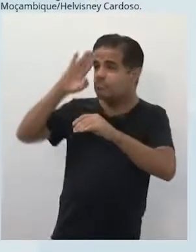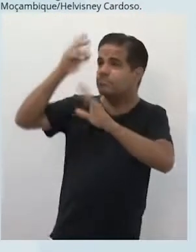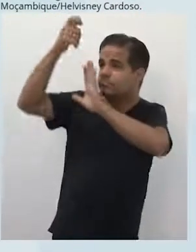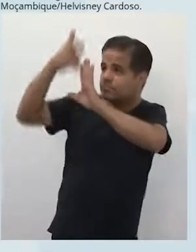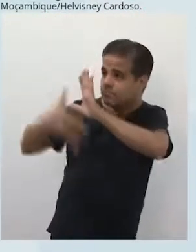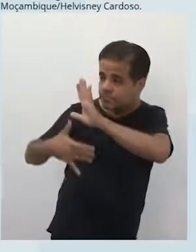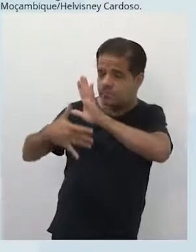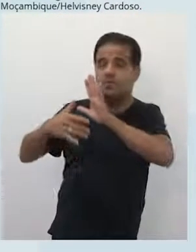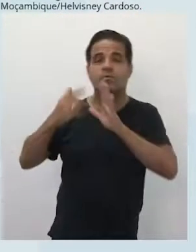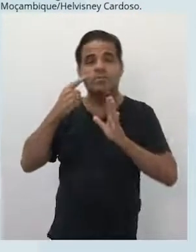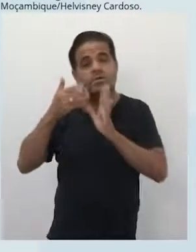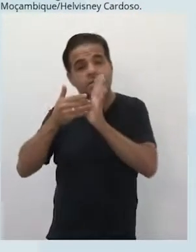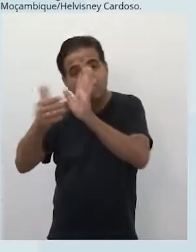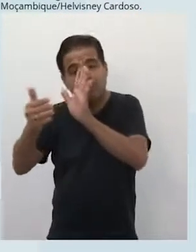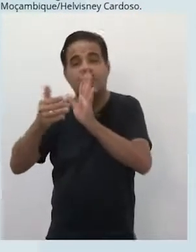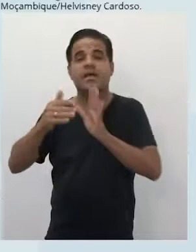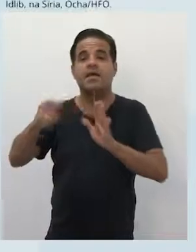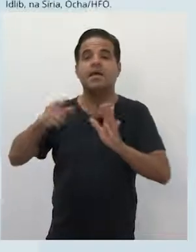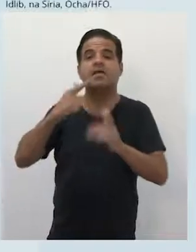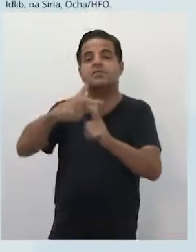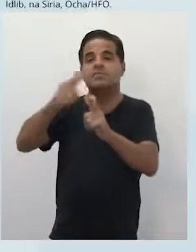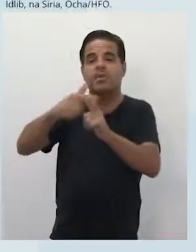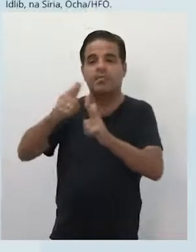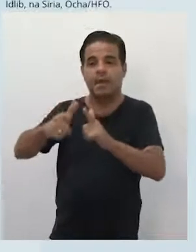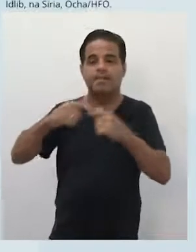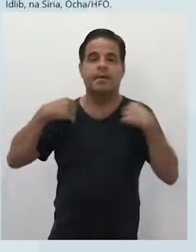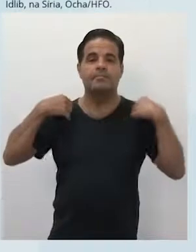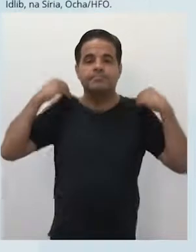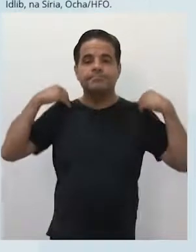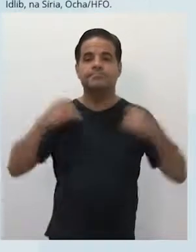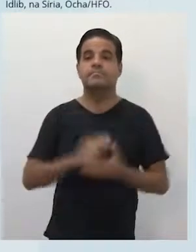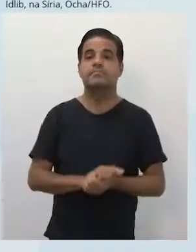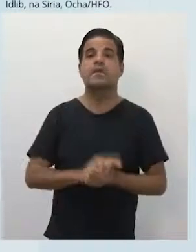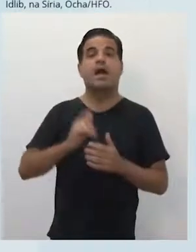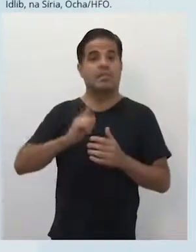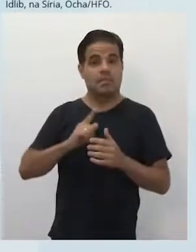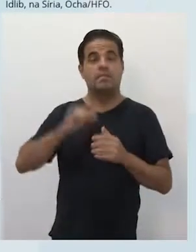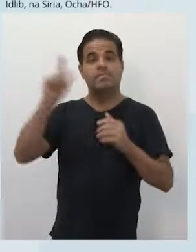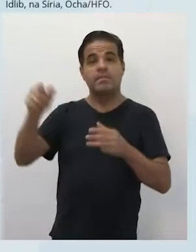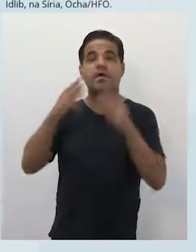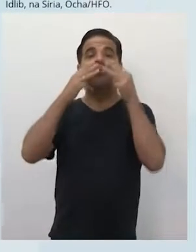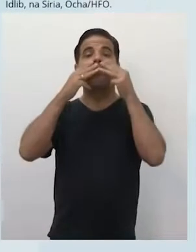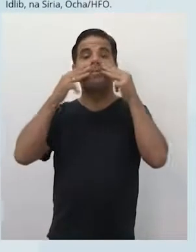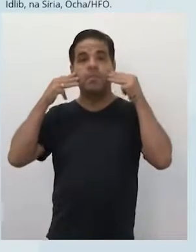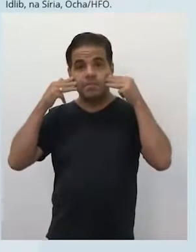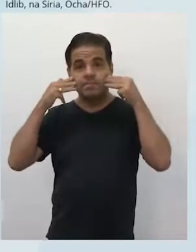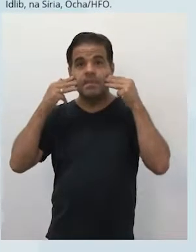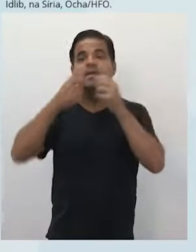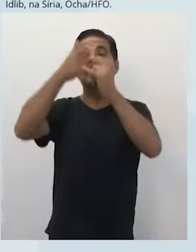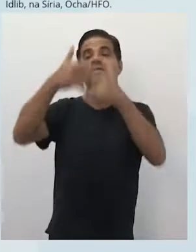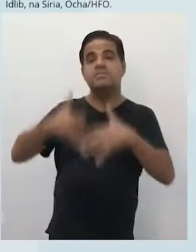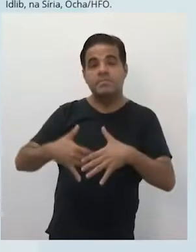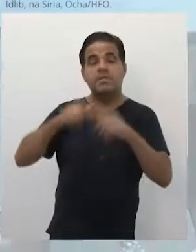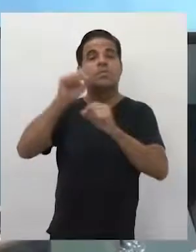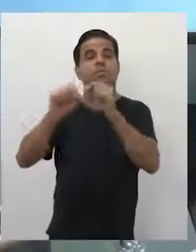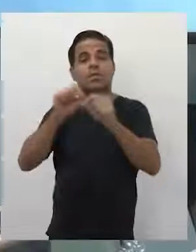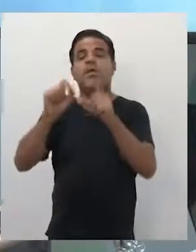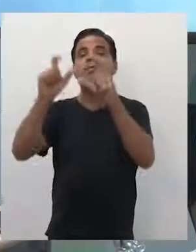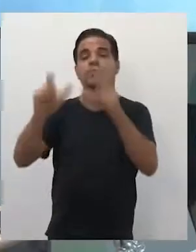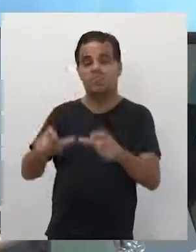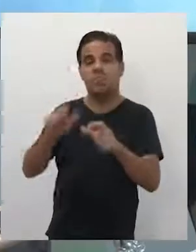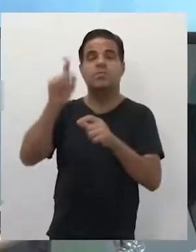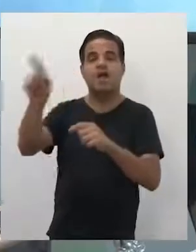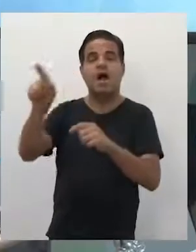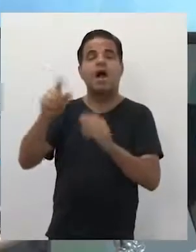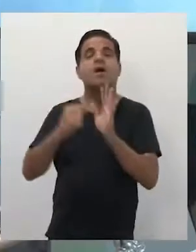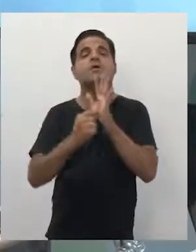como ele reforça este problema. Aí temos lá, Moçambique. Então, ele vai especificar um lugar, né?